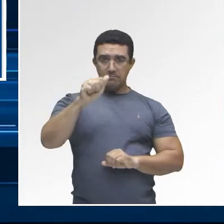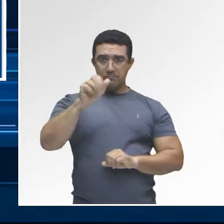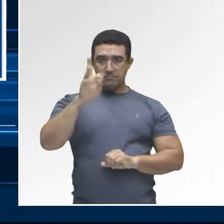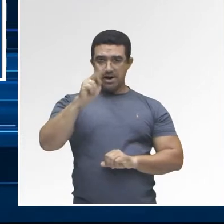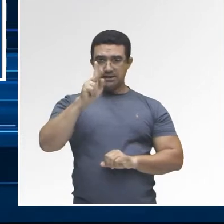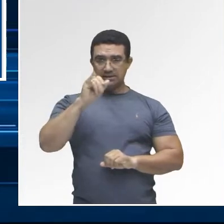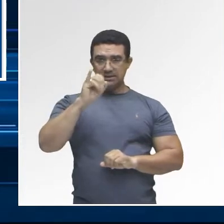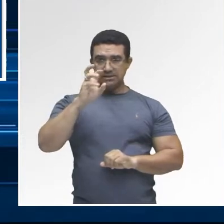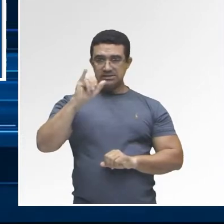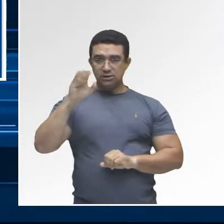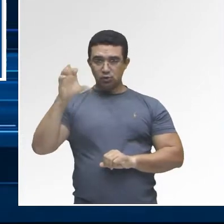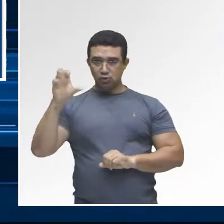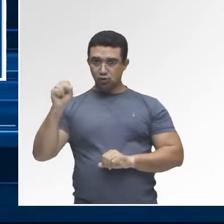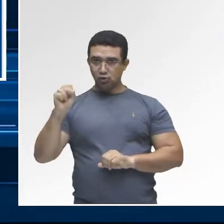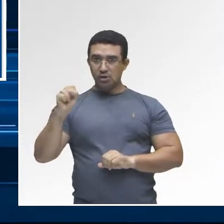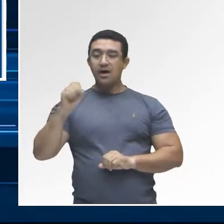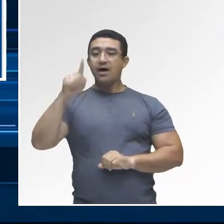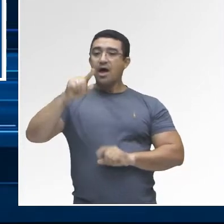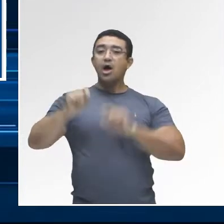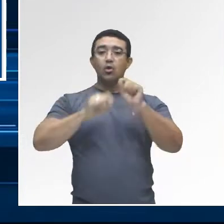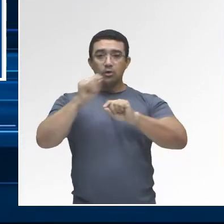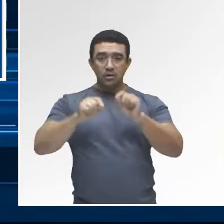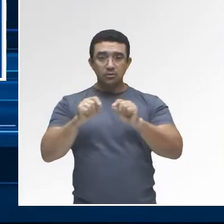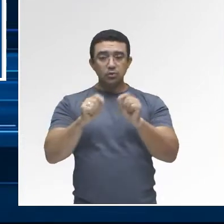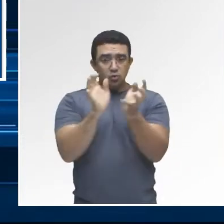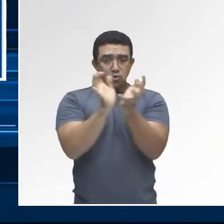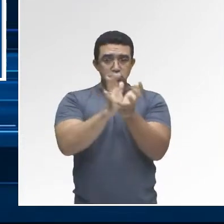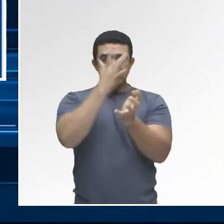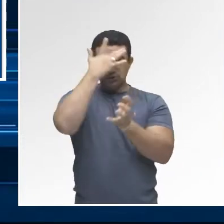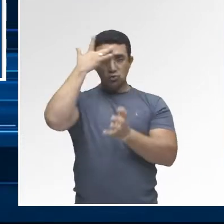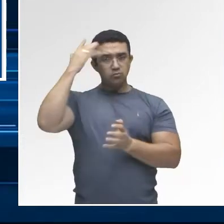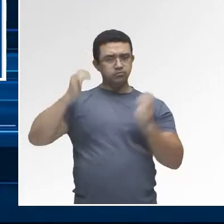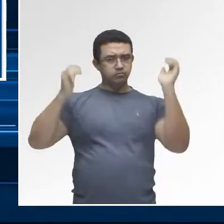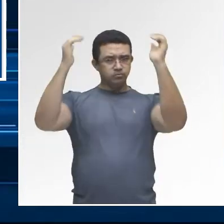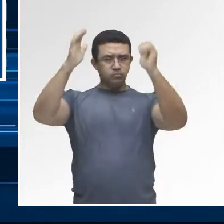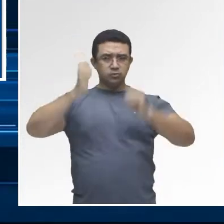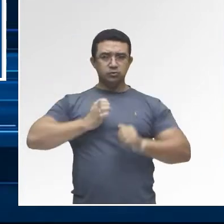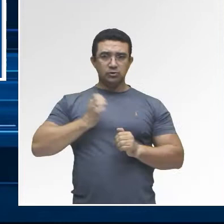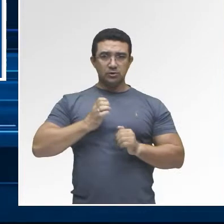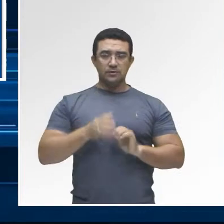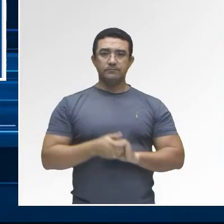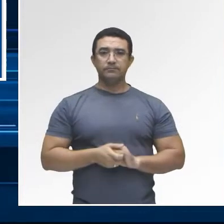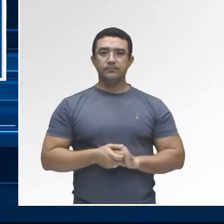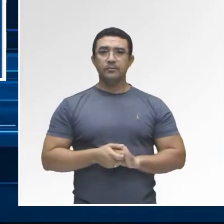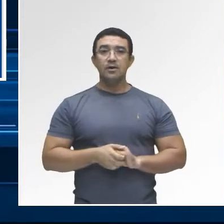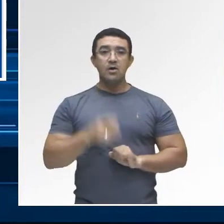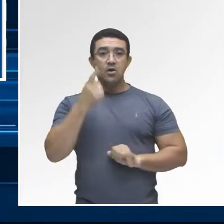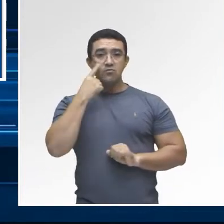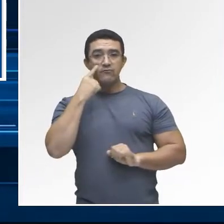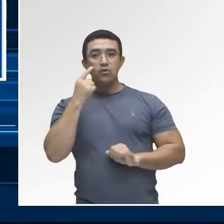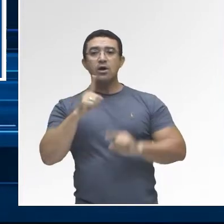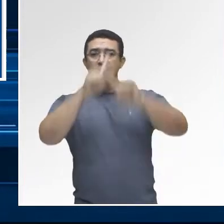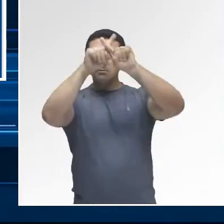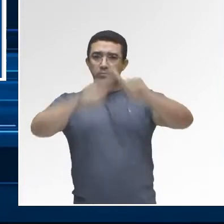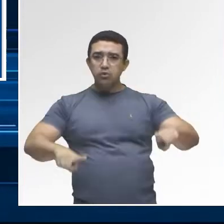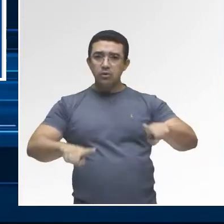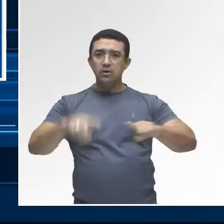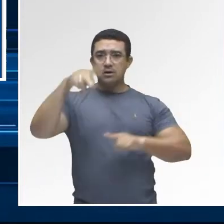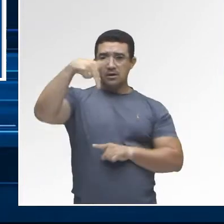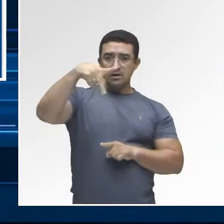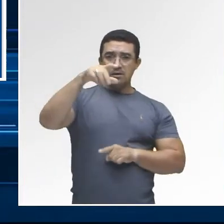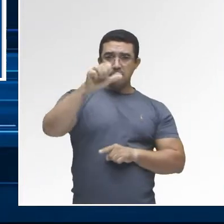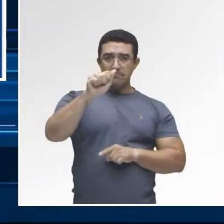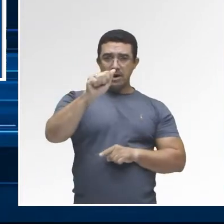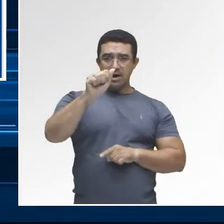classe abastada, e para os plebeus, tá? Por quê? Porque a gente vai ver durante a história de Roma